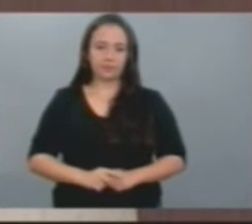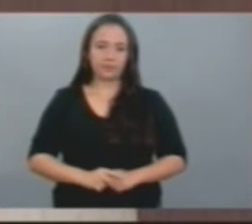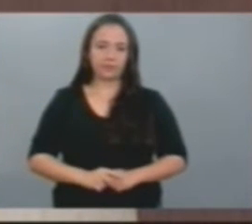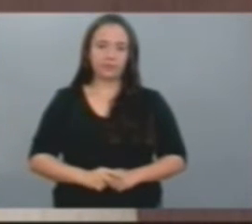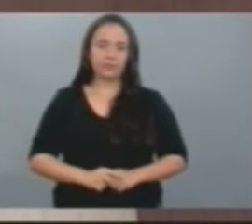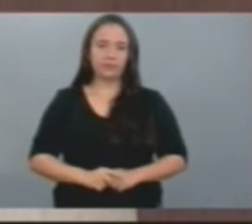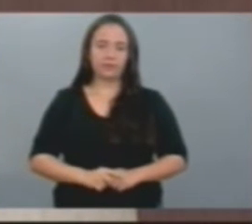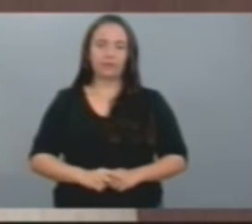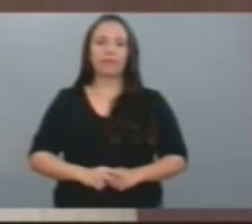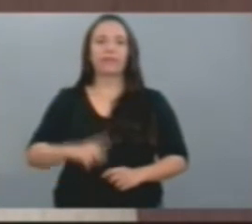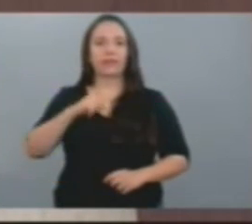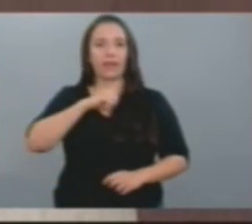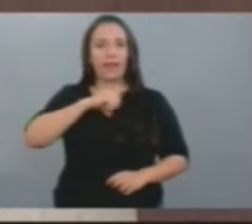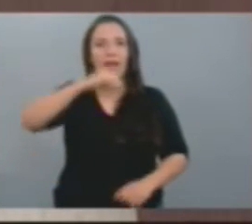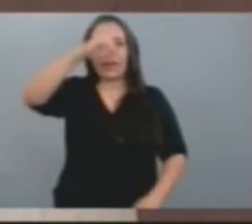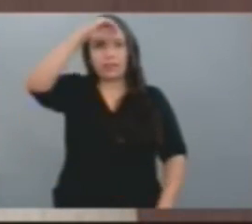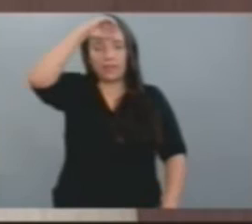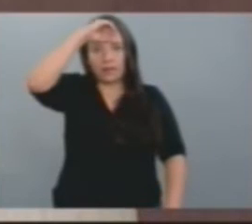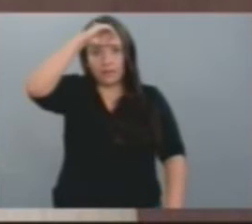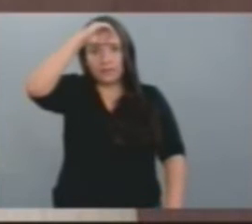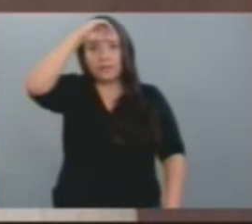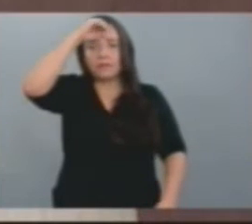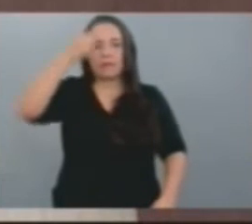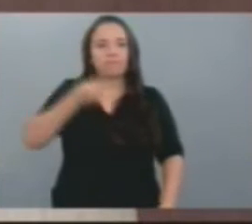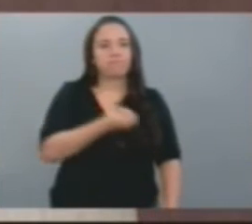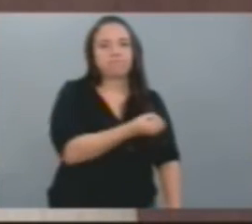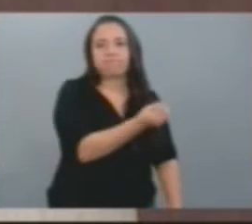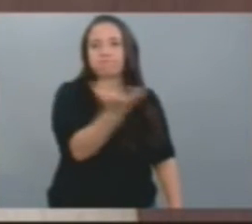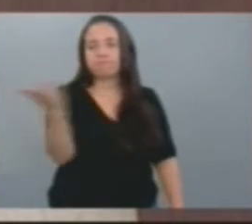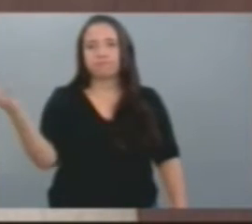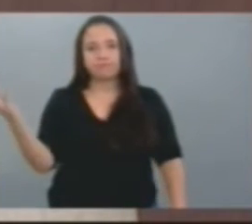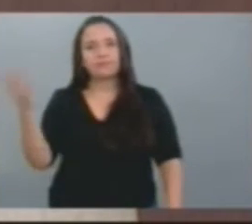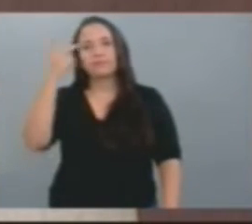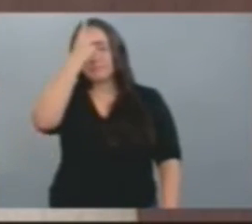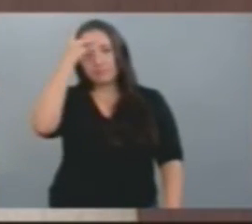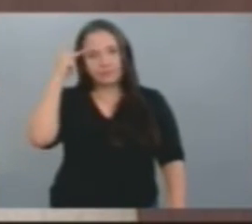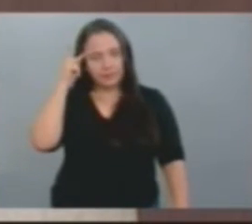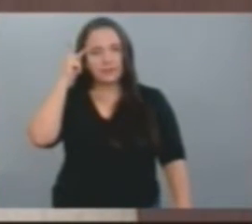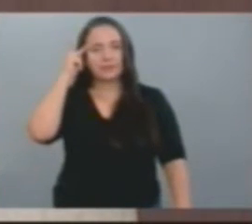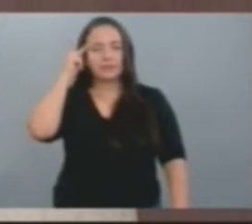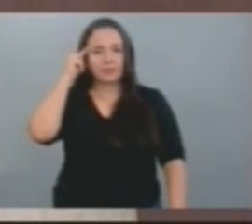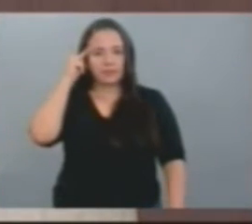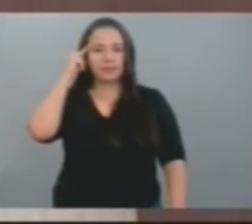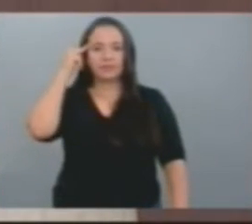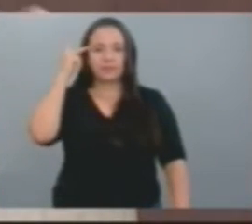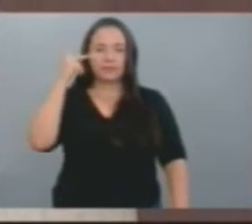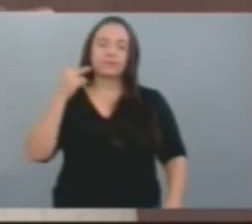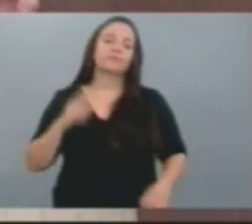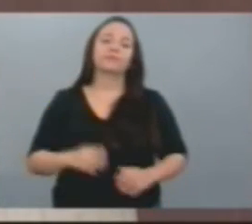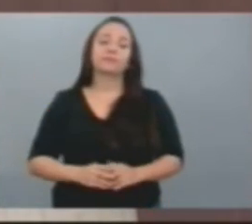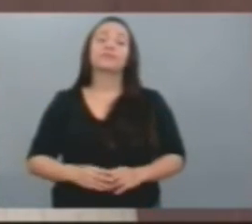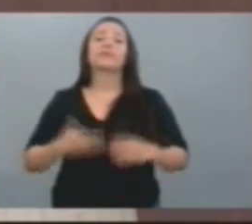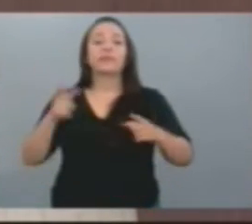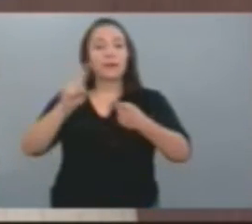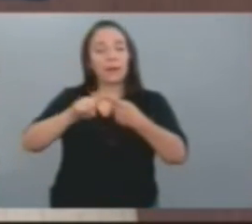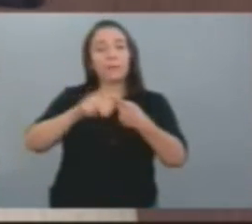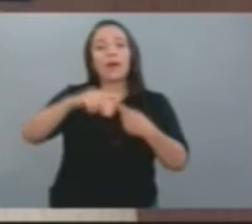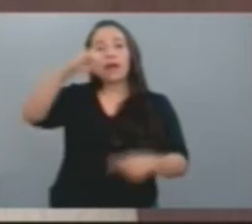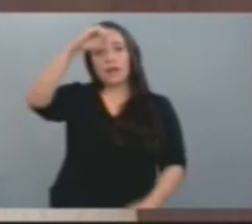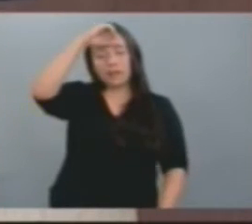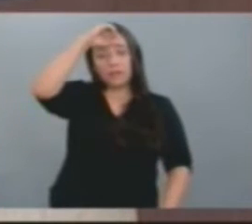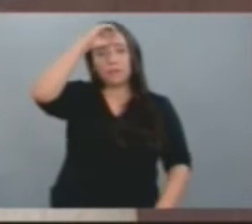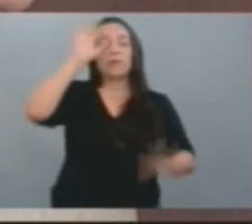altíssimo analfabetismo, um grande número de analfabetos funcionais, ou seja, aqueles que,